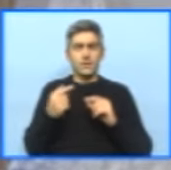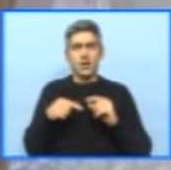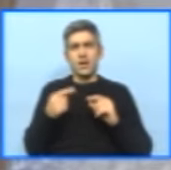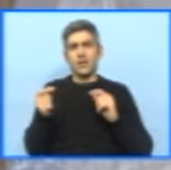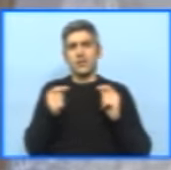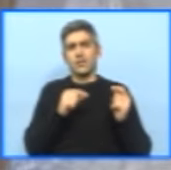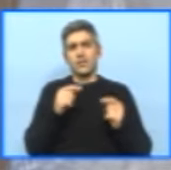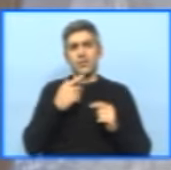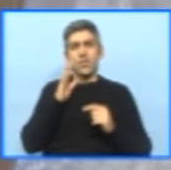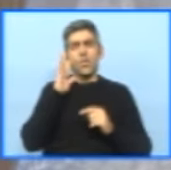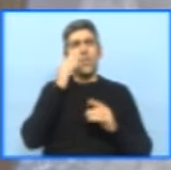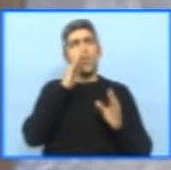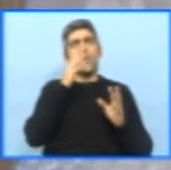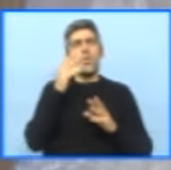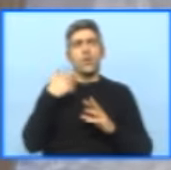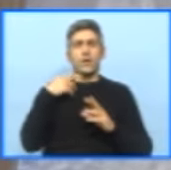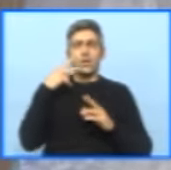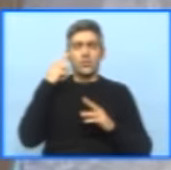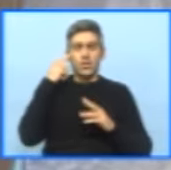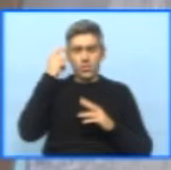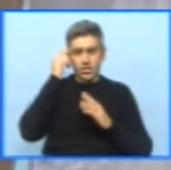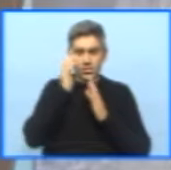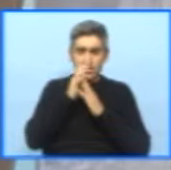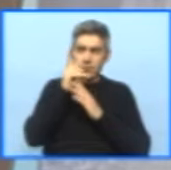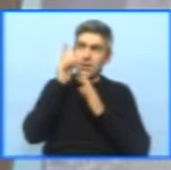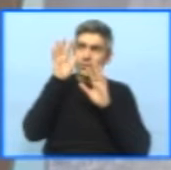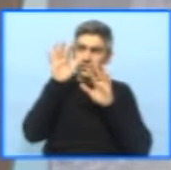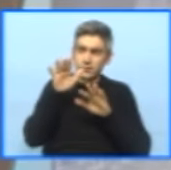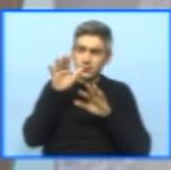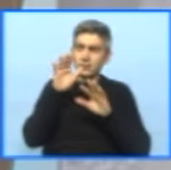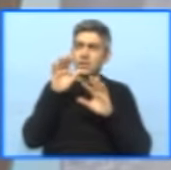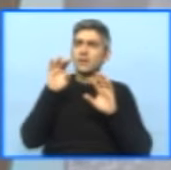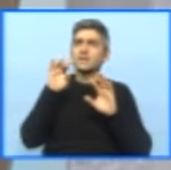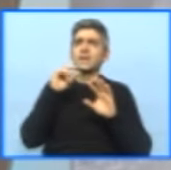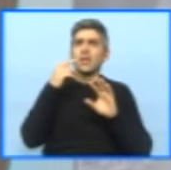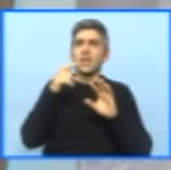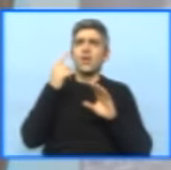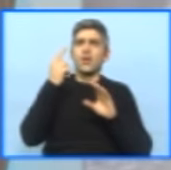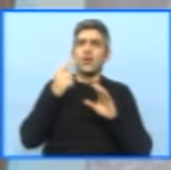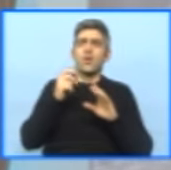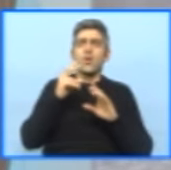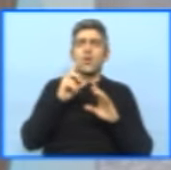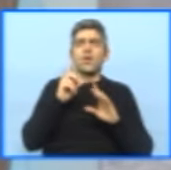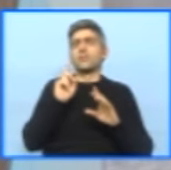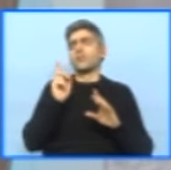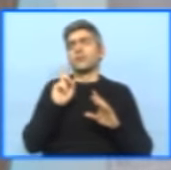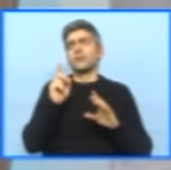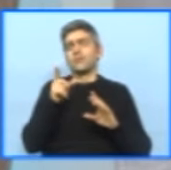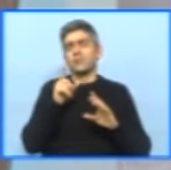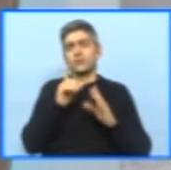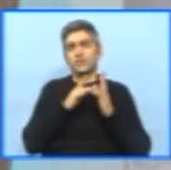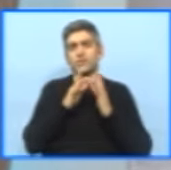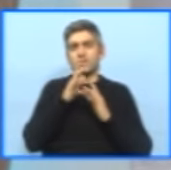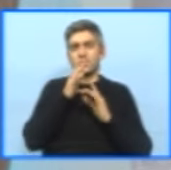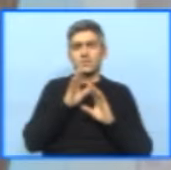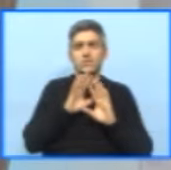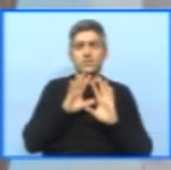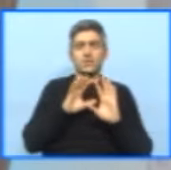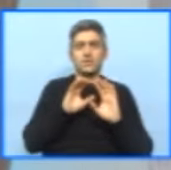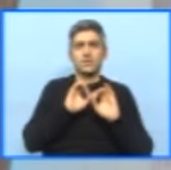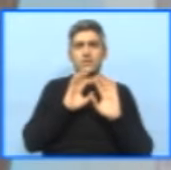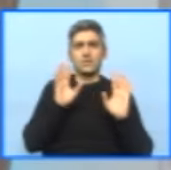é que devemos adorar a Deus. E Jesus diz de uma forma muito clara que os verdadeiros adoradores adoram a Deus